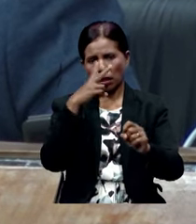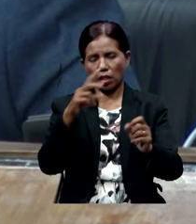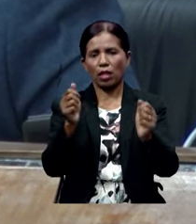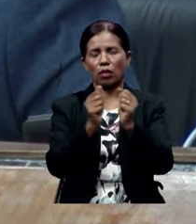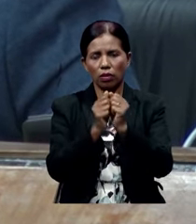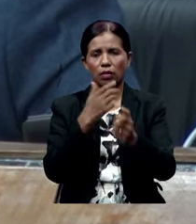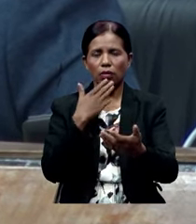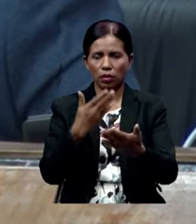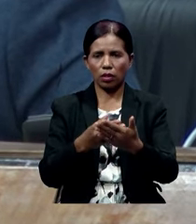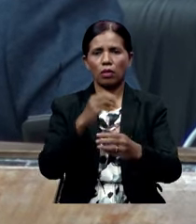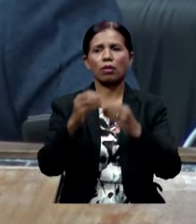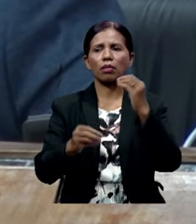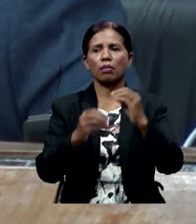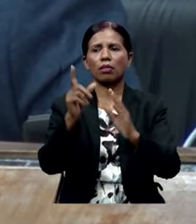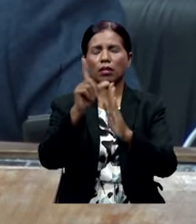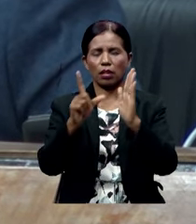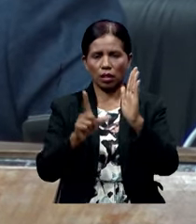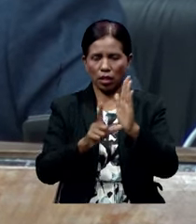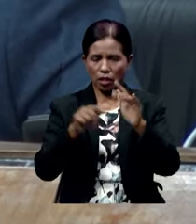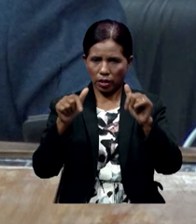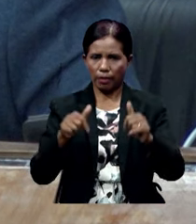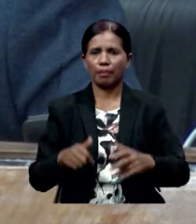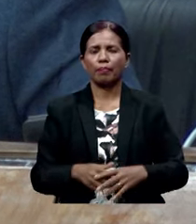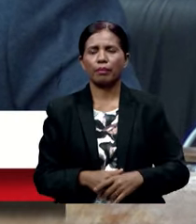há legitimidade. Né?